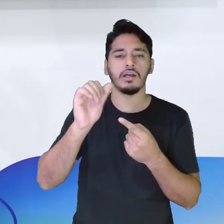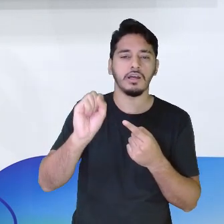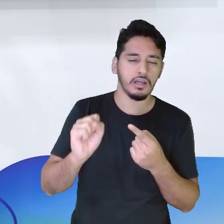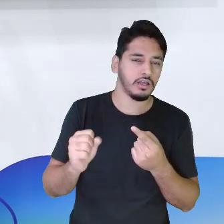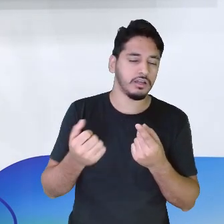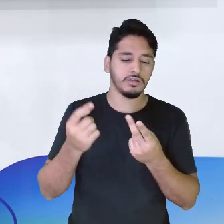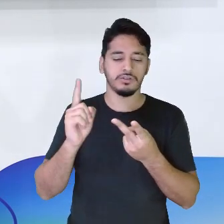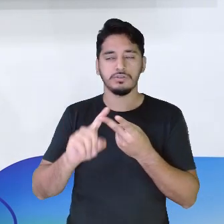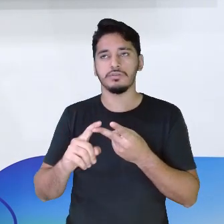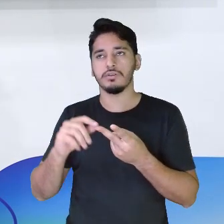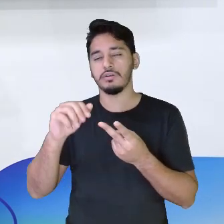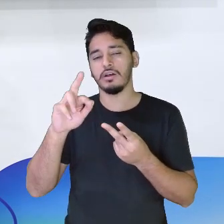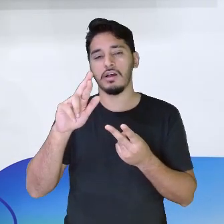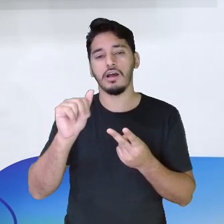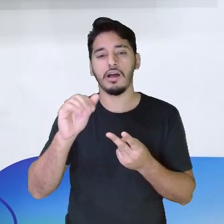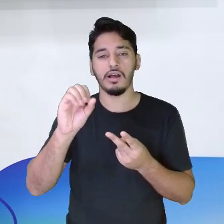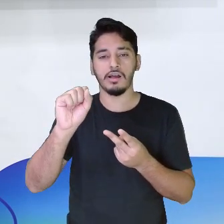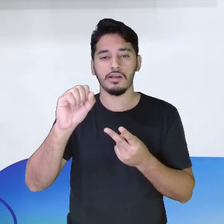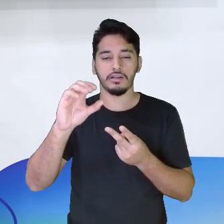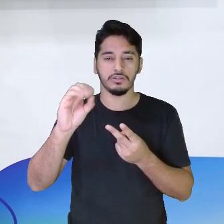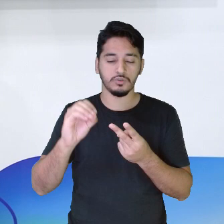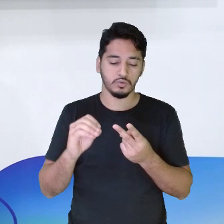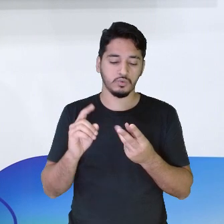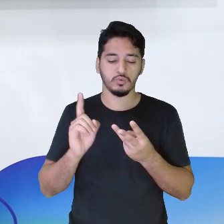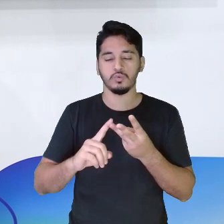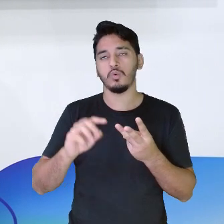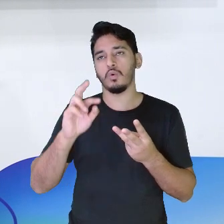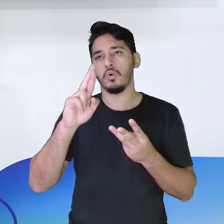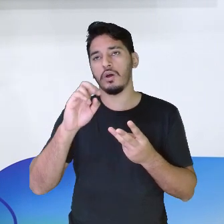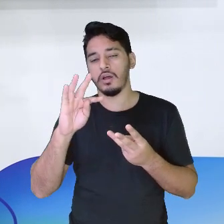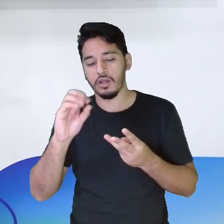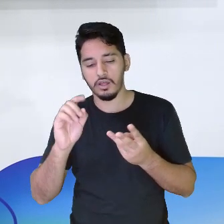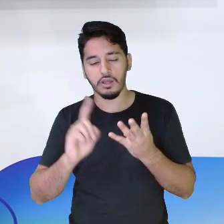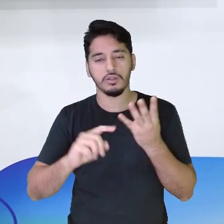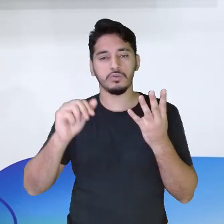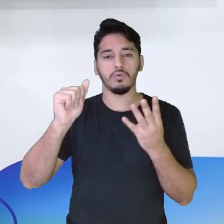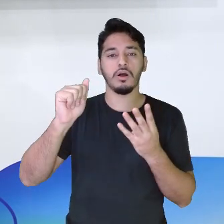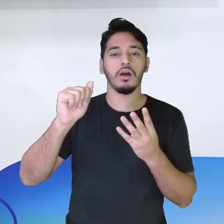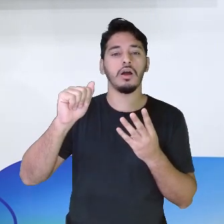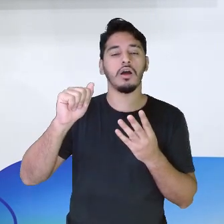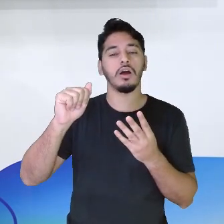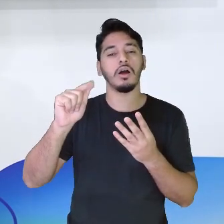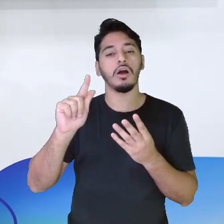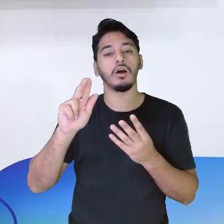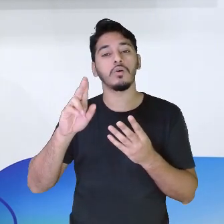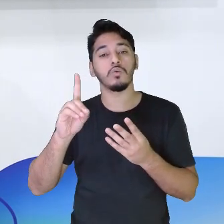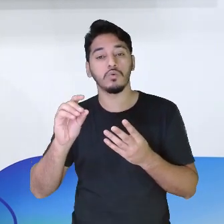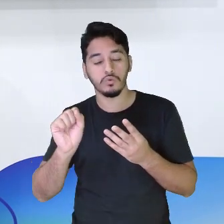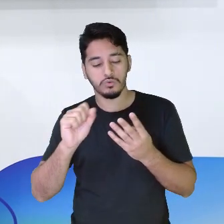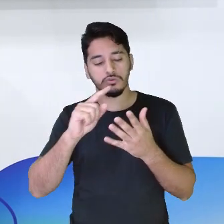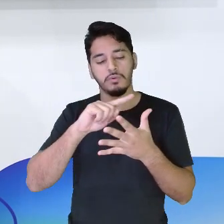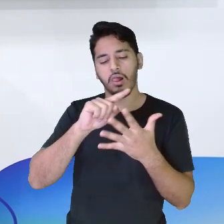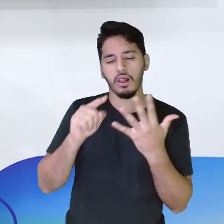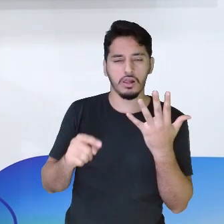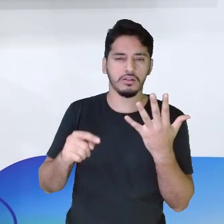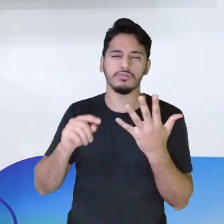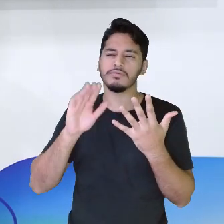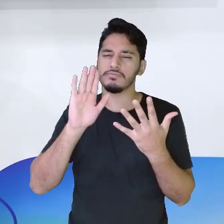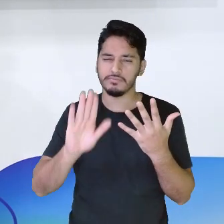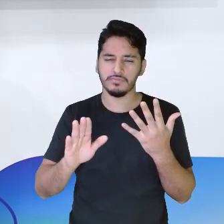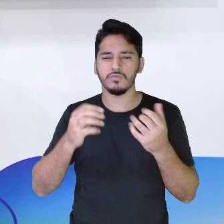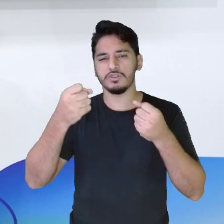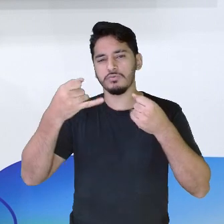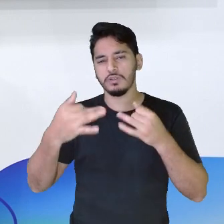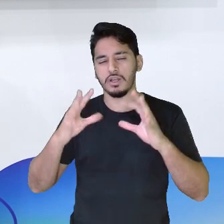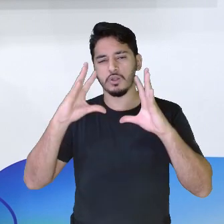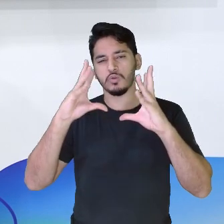obtuso, a gente vai aprender sobre ângulo reto, os ângulos agudos também. Claro que eu vou destinar,